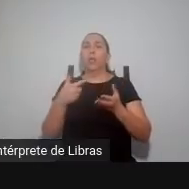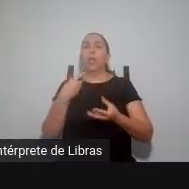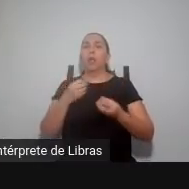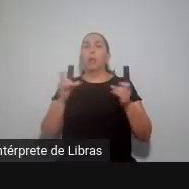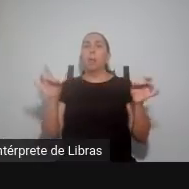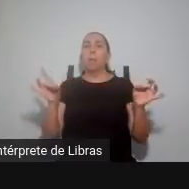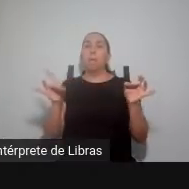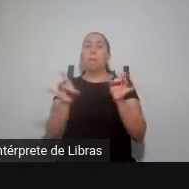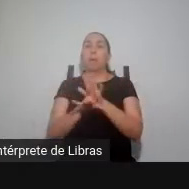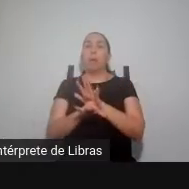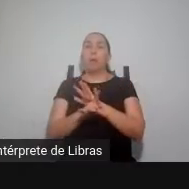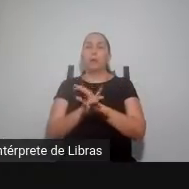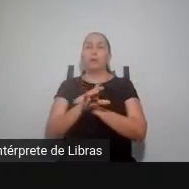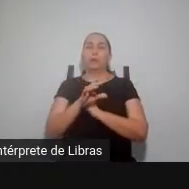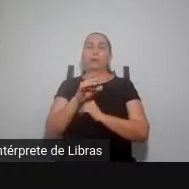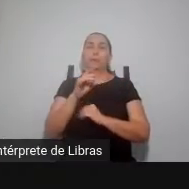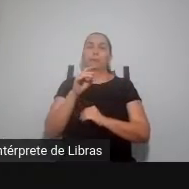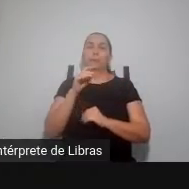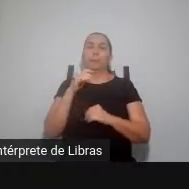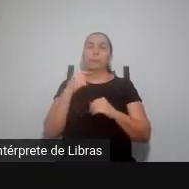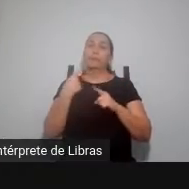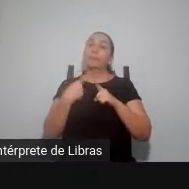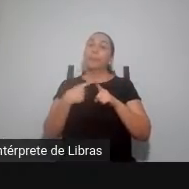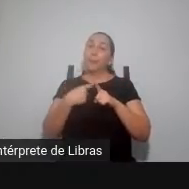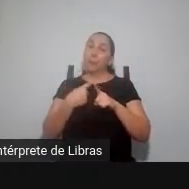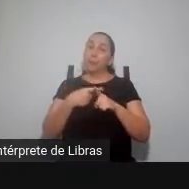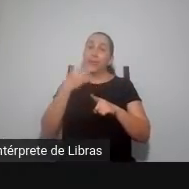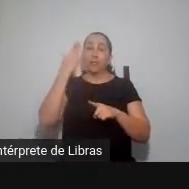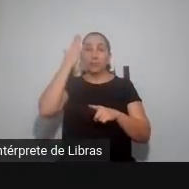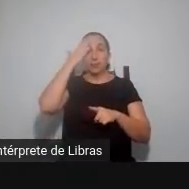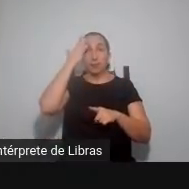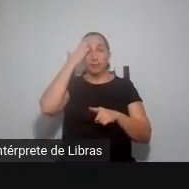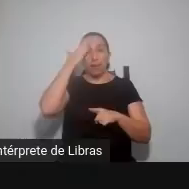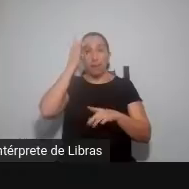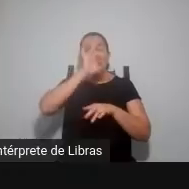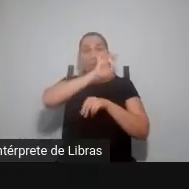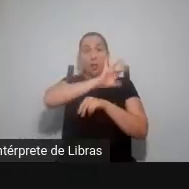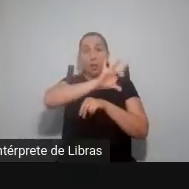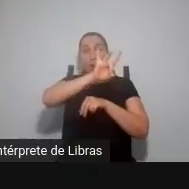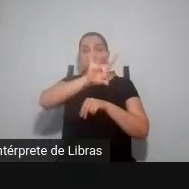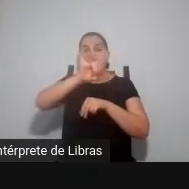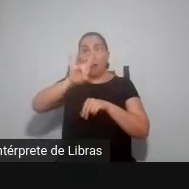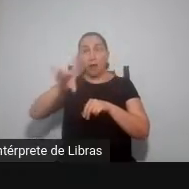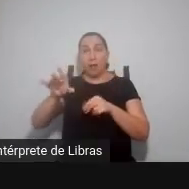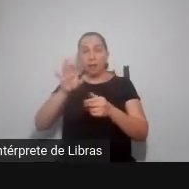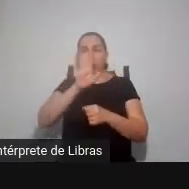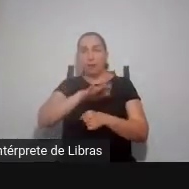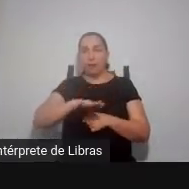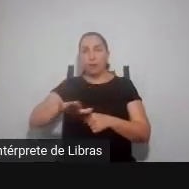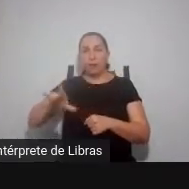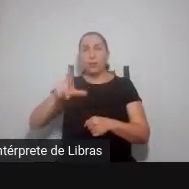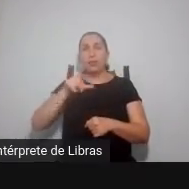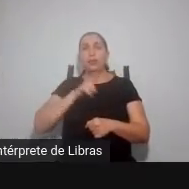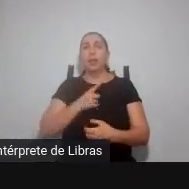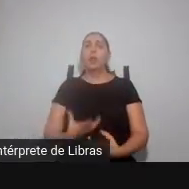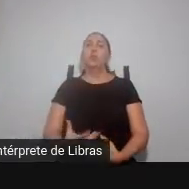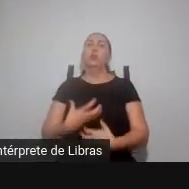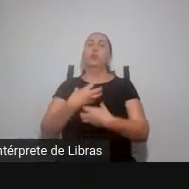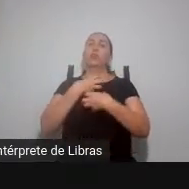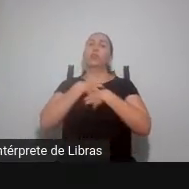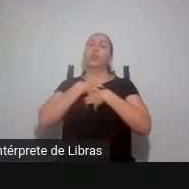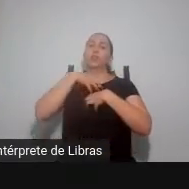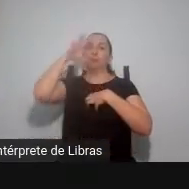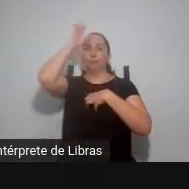que é assim, inclusive porque a gente sabe que cada criança, além do seu tempo, tem o seu modo de aprender, né? Que